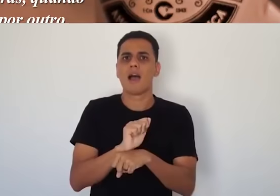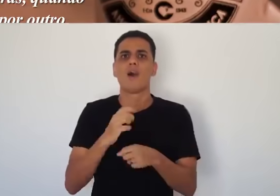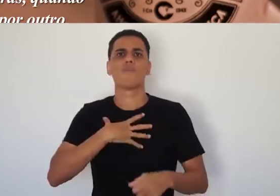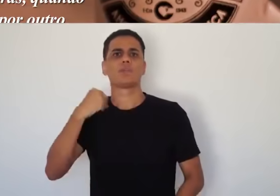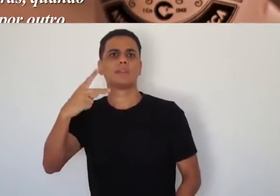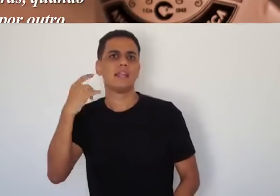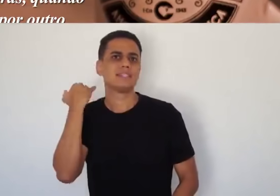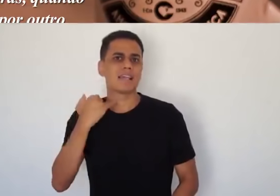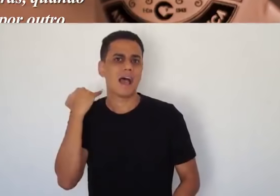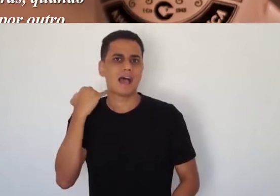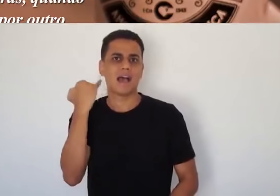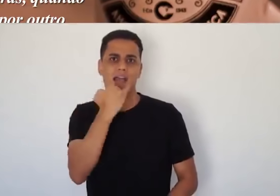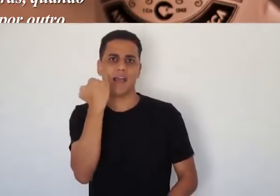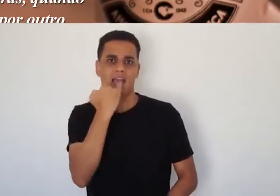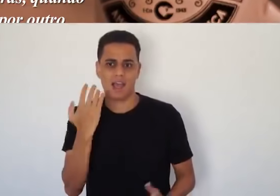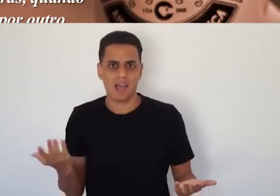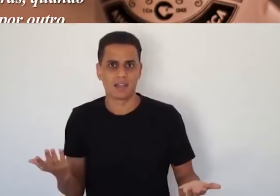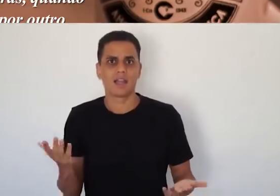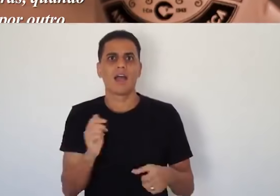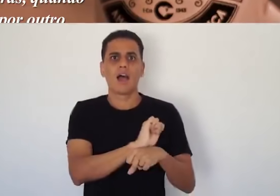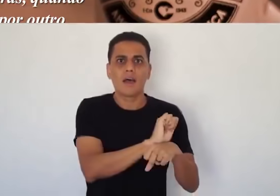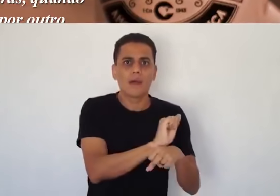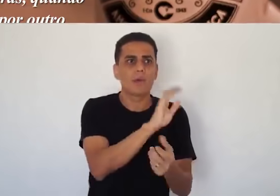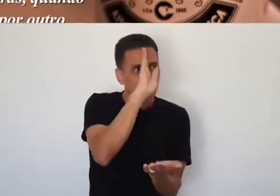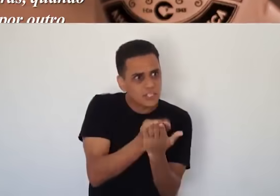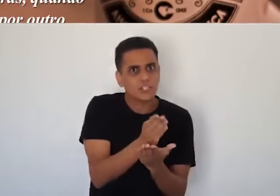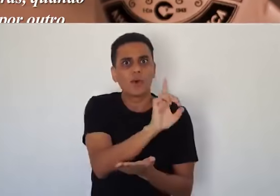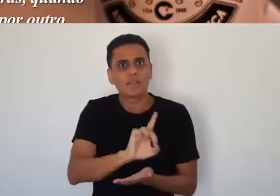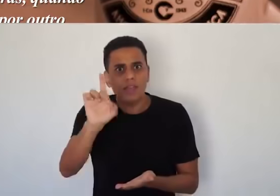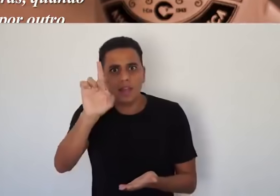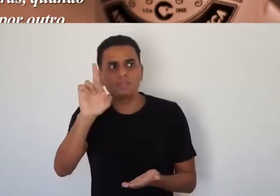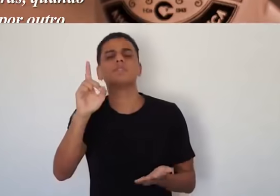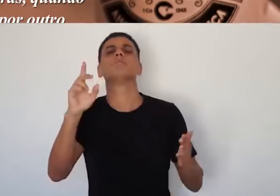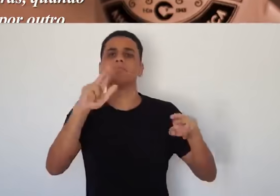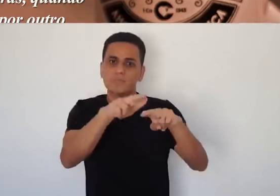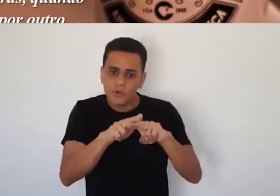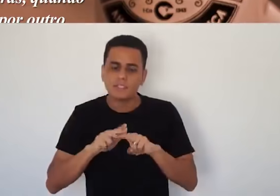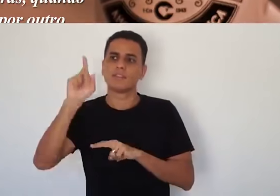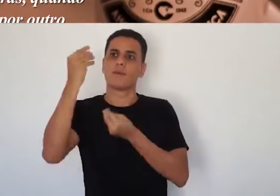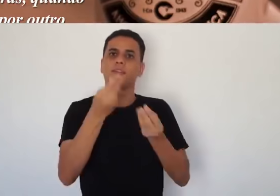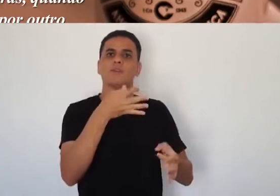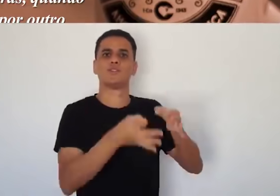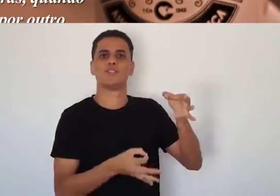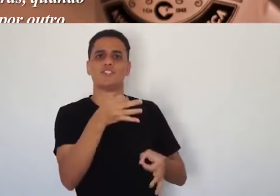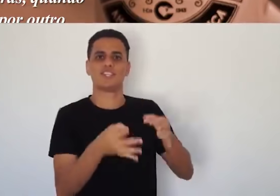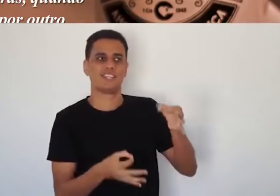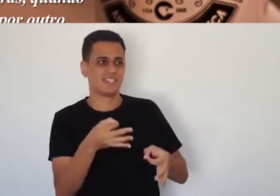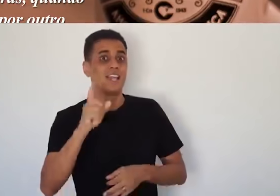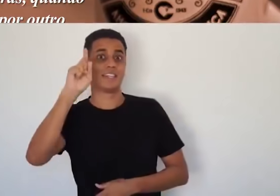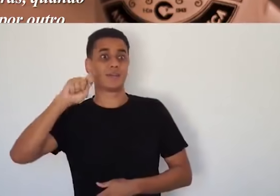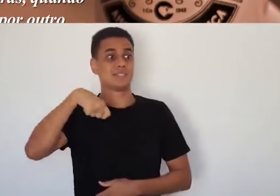obras quando acolheu os espias e os fez sair por outro caminho? Assim como o corpo sem espírito está morto, também a fé